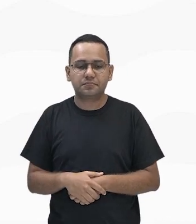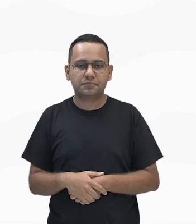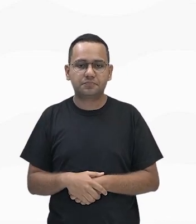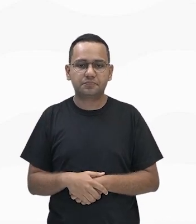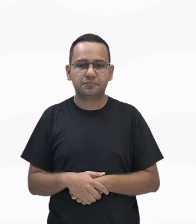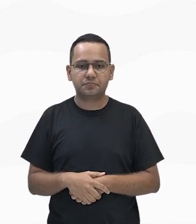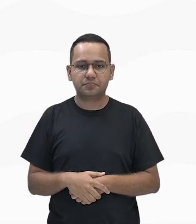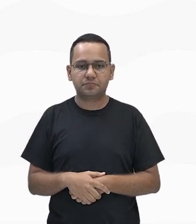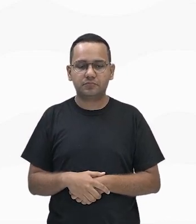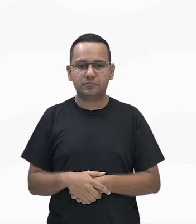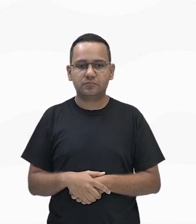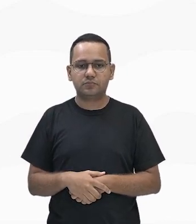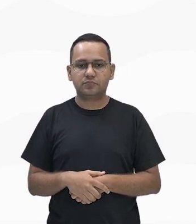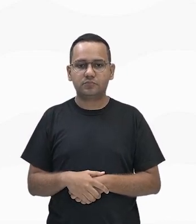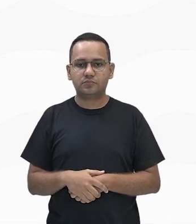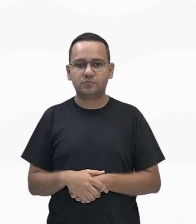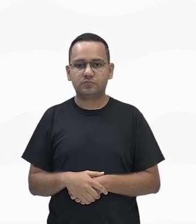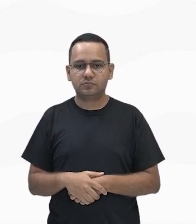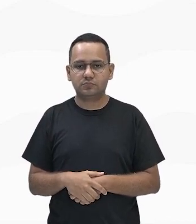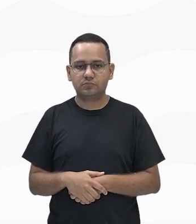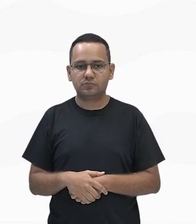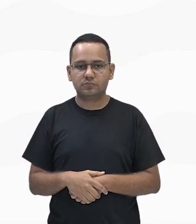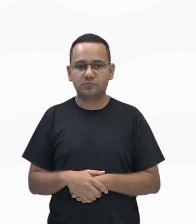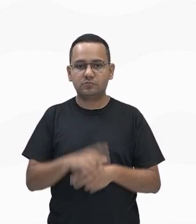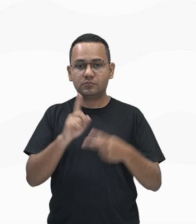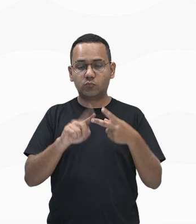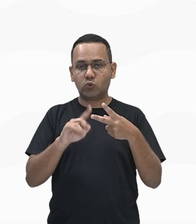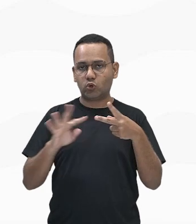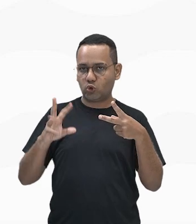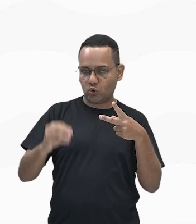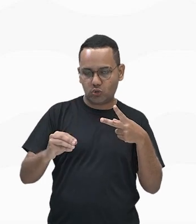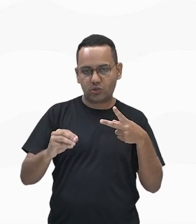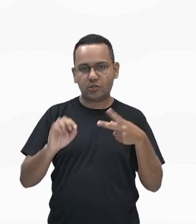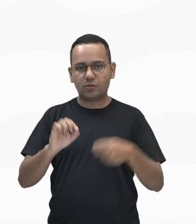1.805,07. Então, o valor total será de R$